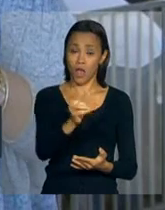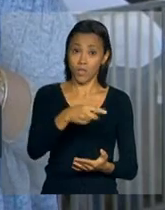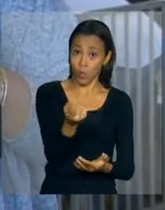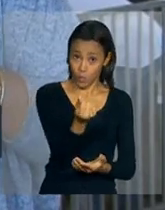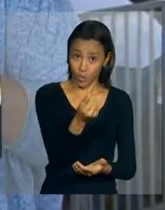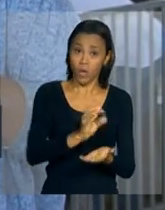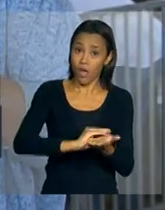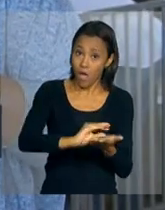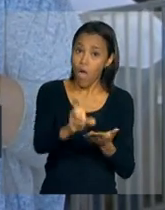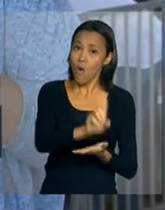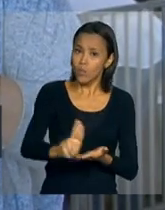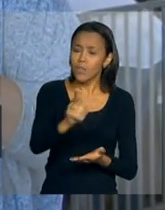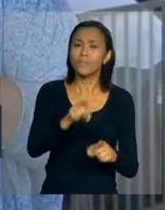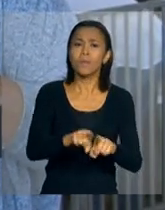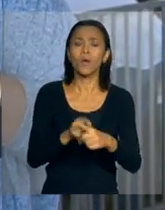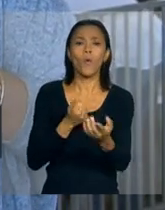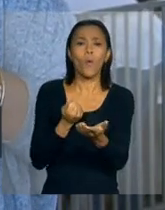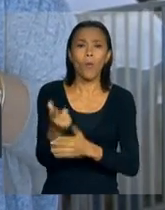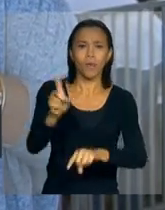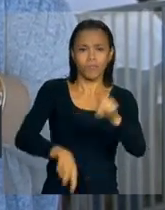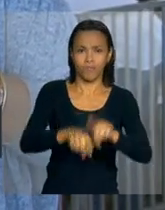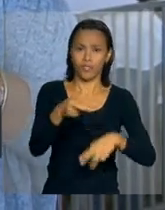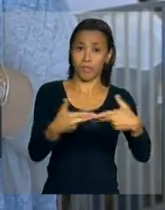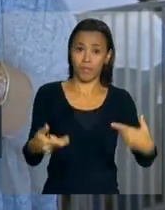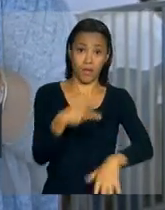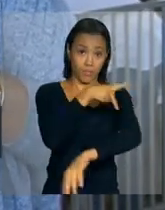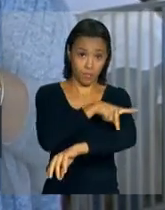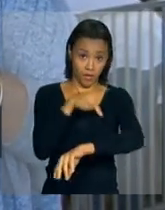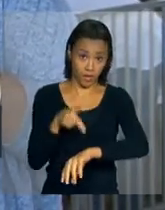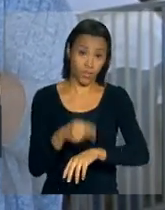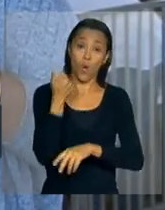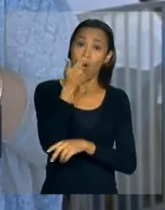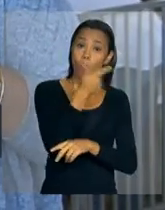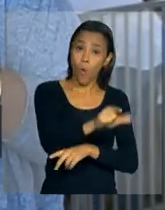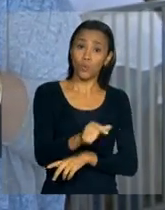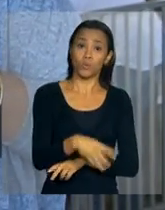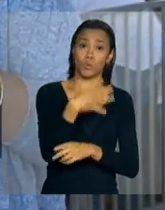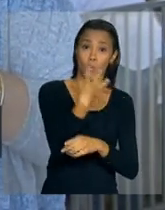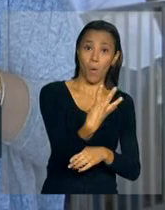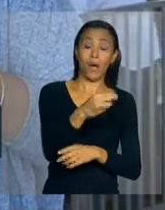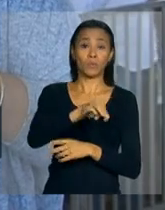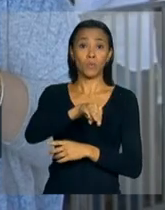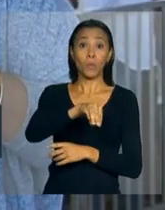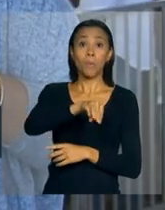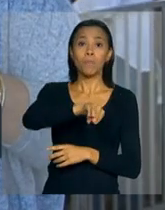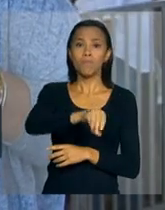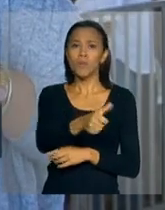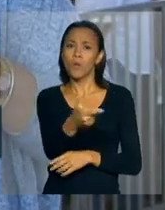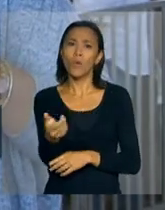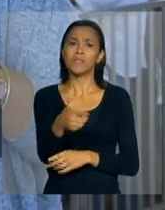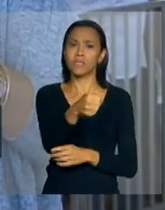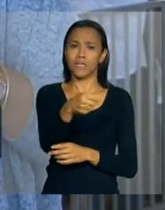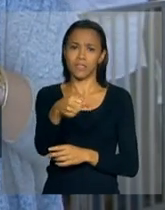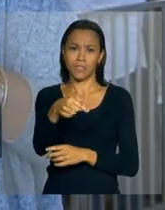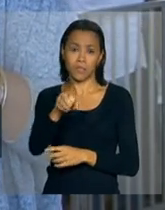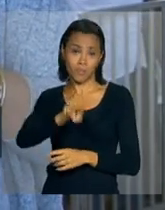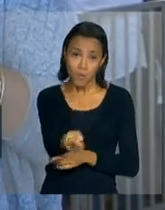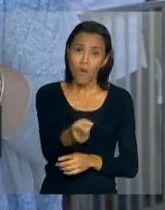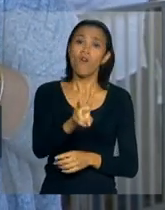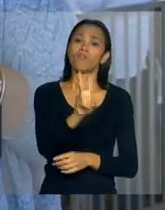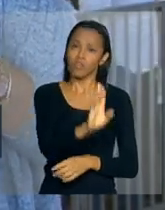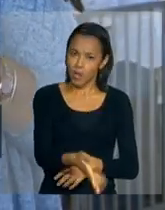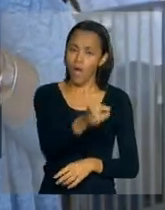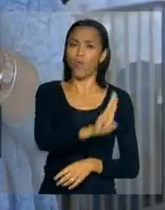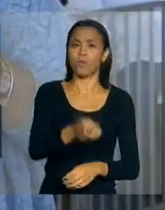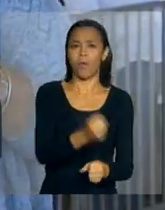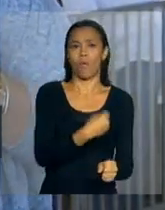obra e na compra de recursos pedagógicos outros r. 700.000 foram usados para